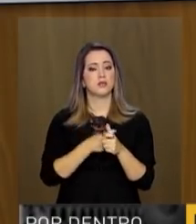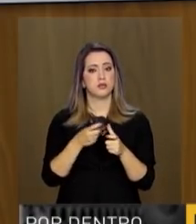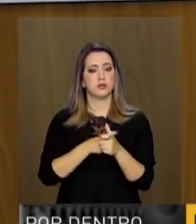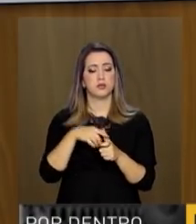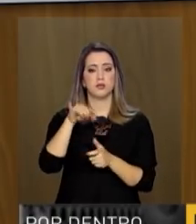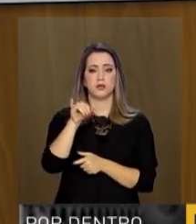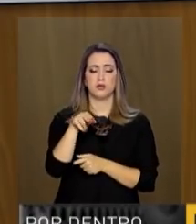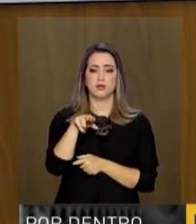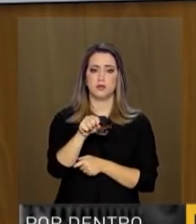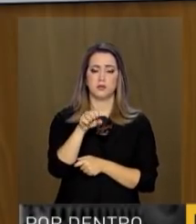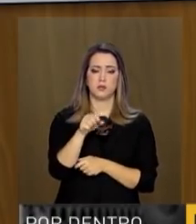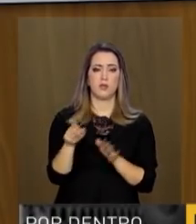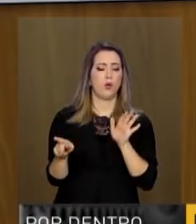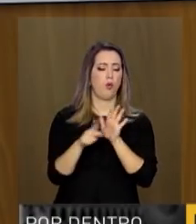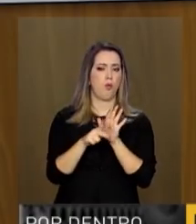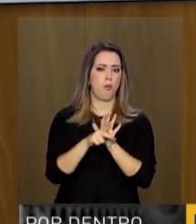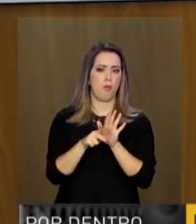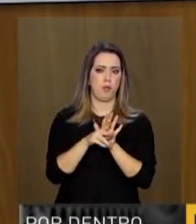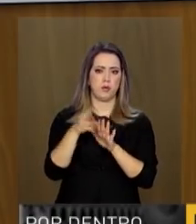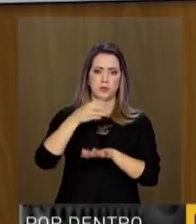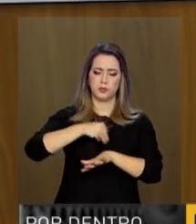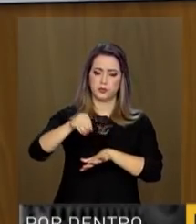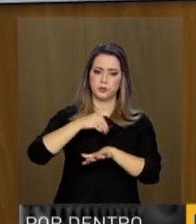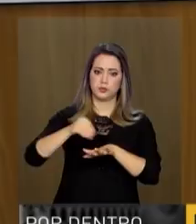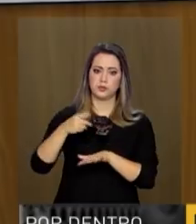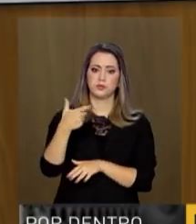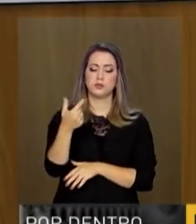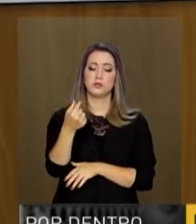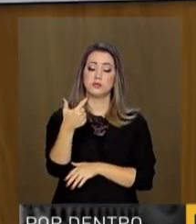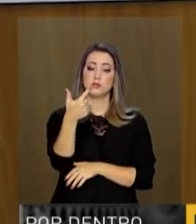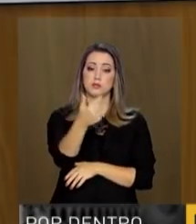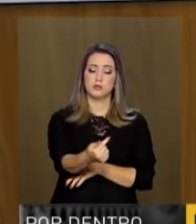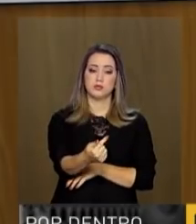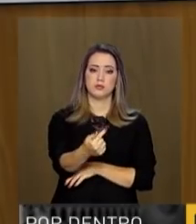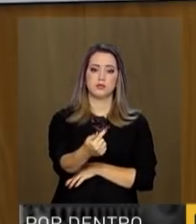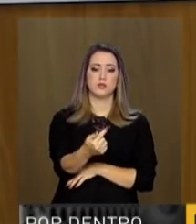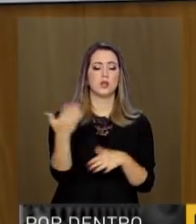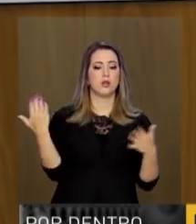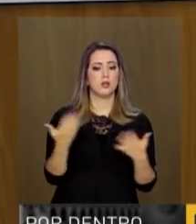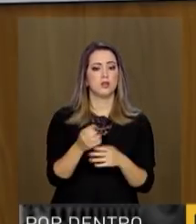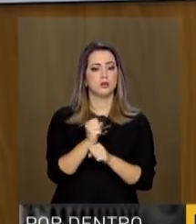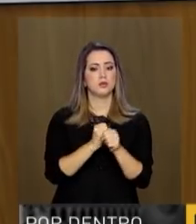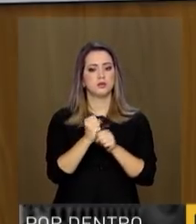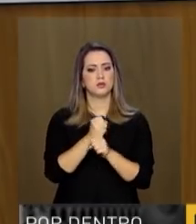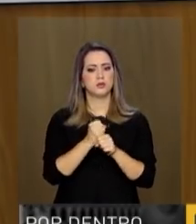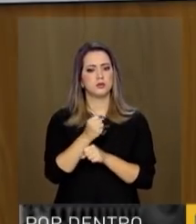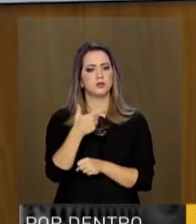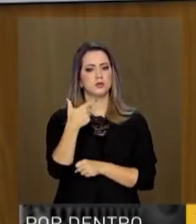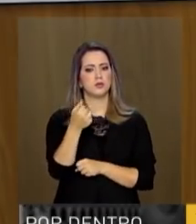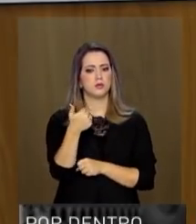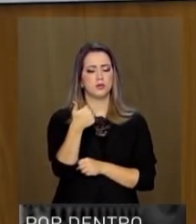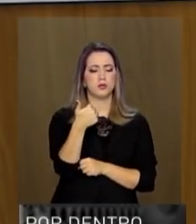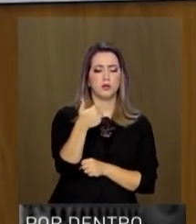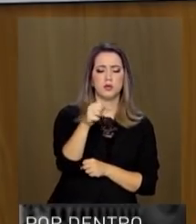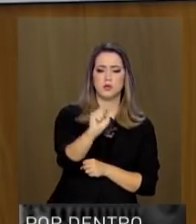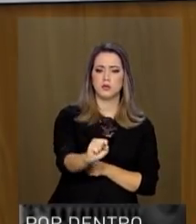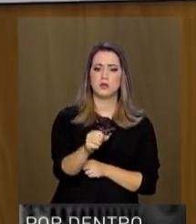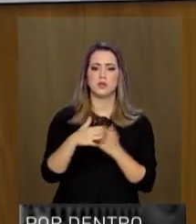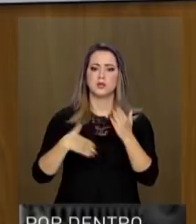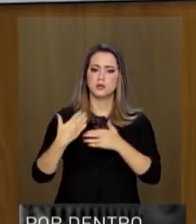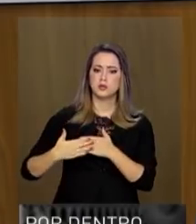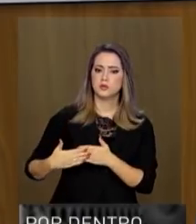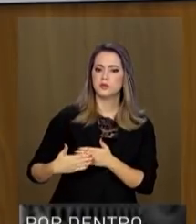o próprio noticiário desse ano de 17, desse ano que passou 17, agora do ano de 2018, esse tema da Previdência ele vem de modo